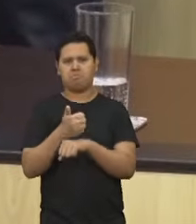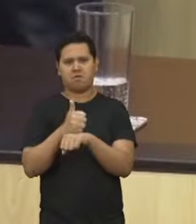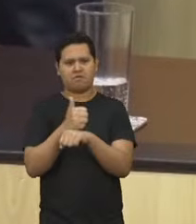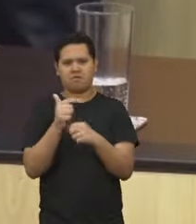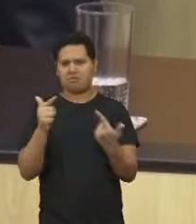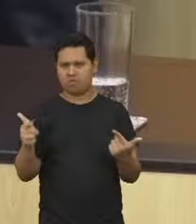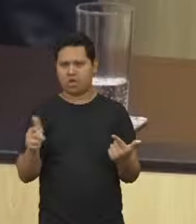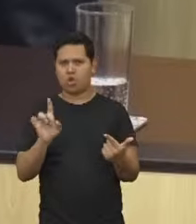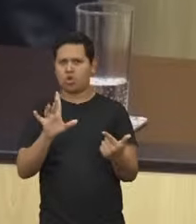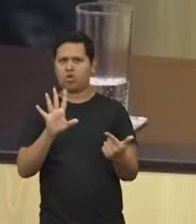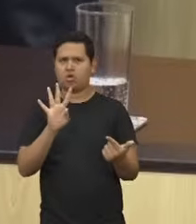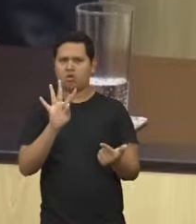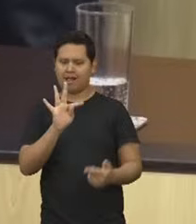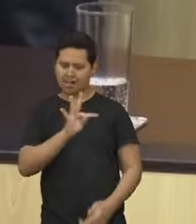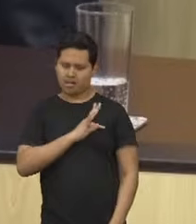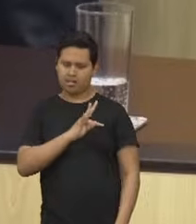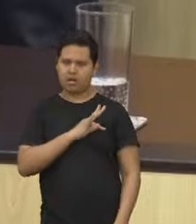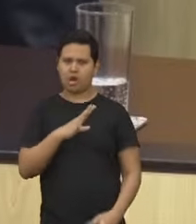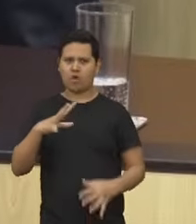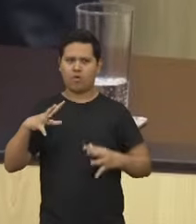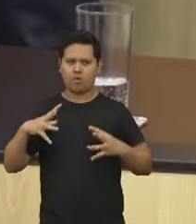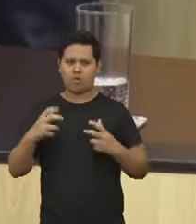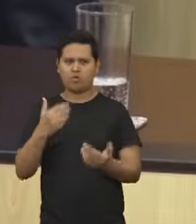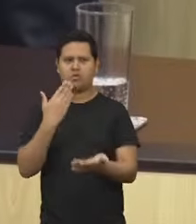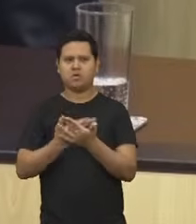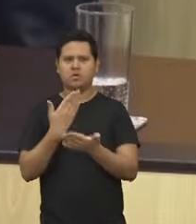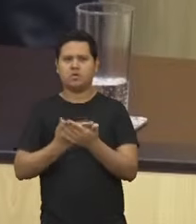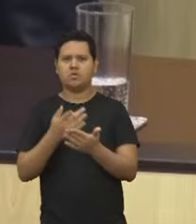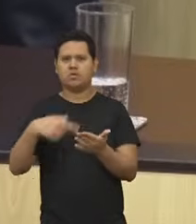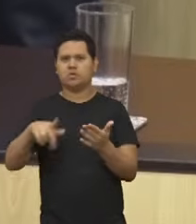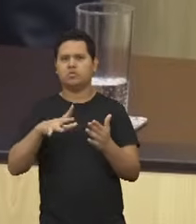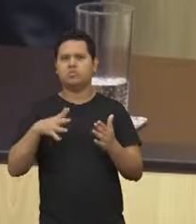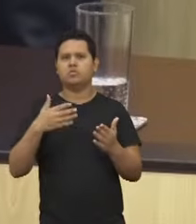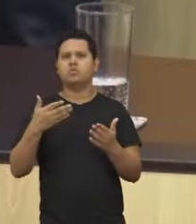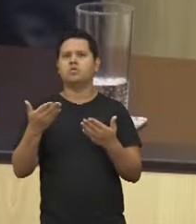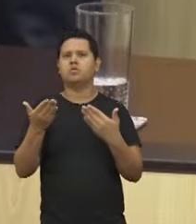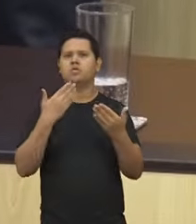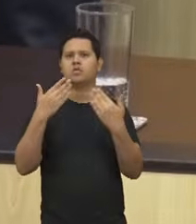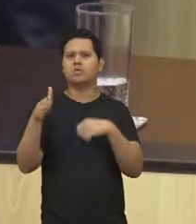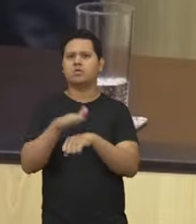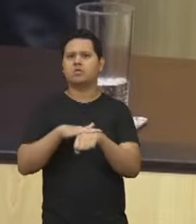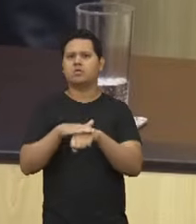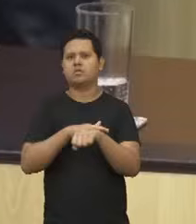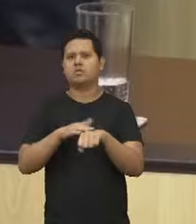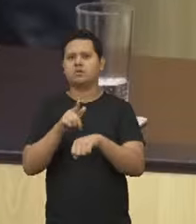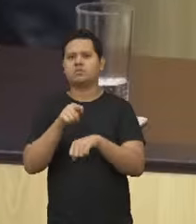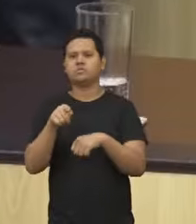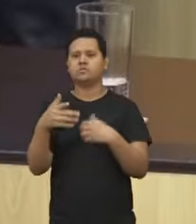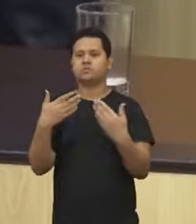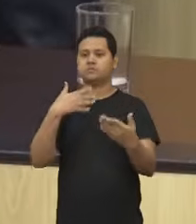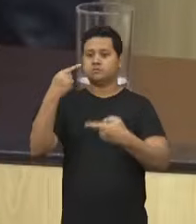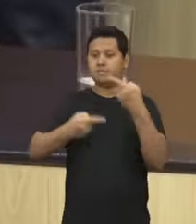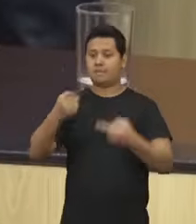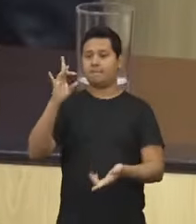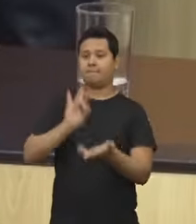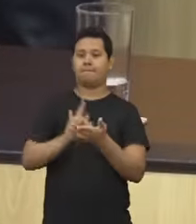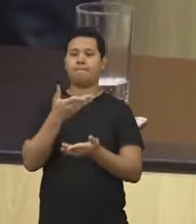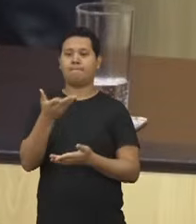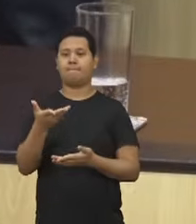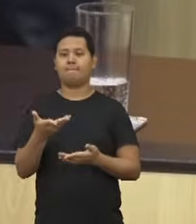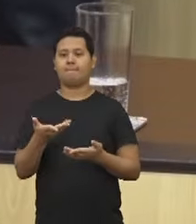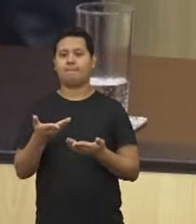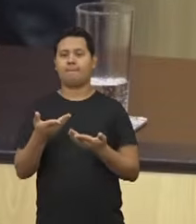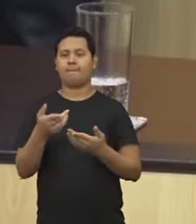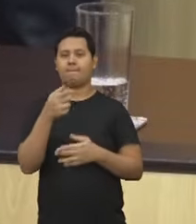com base em muita pesquisa, em muito estudo, em muito diálogo e muita conversa. Então, a gente está aqui para discutir a verdade. Como